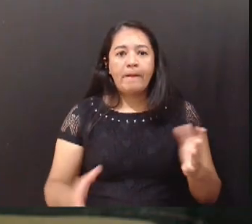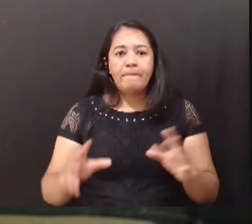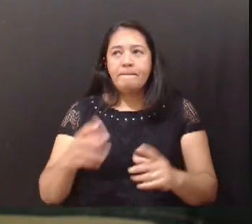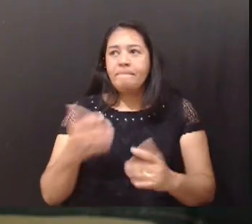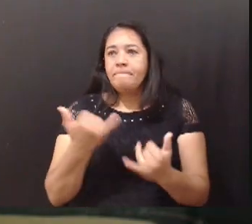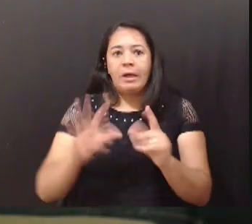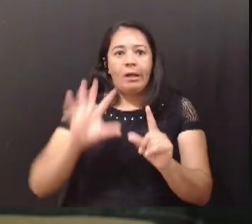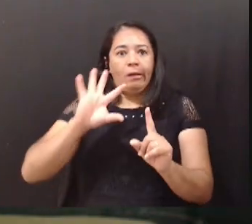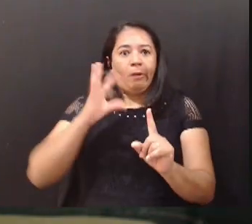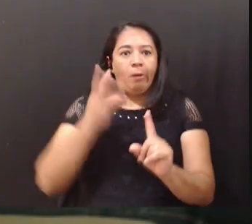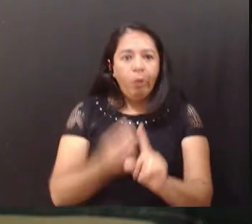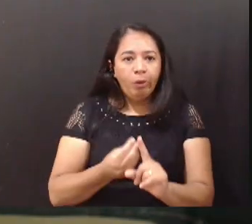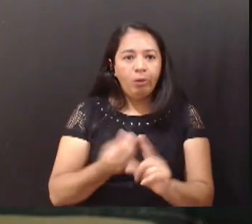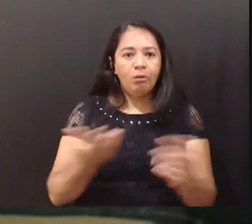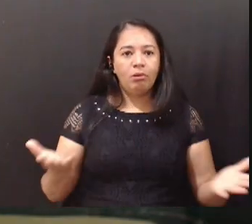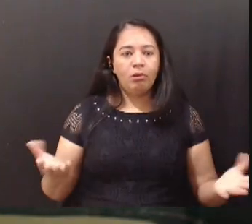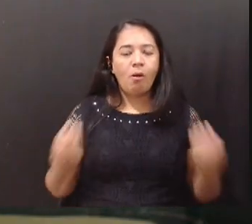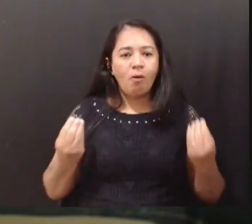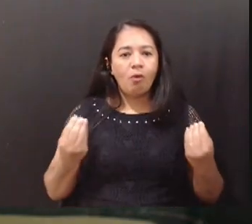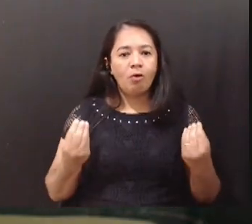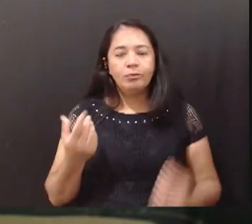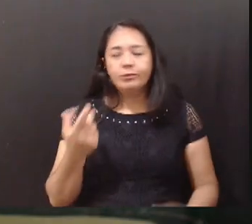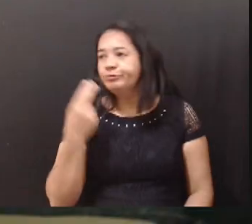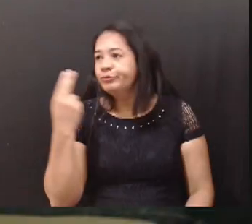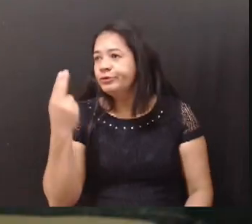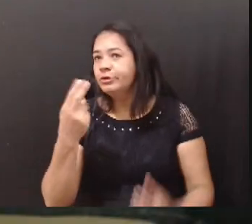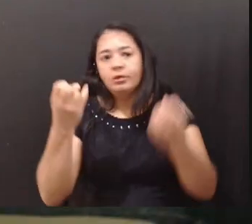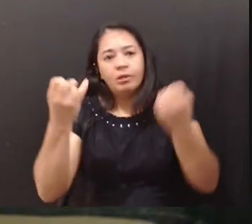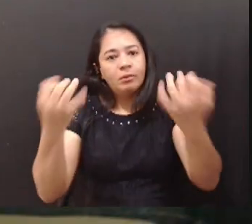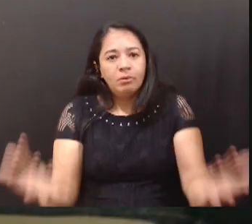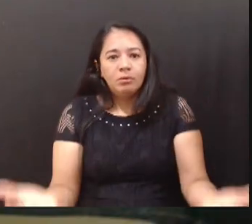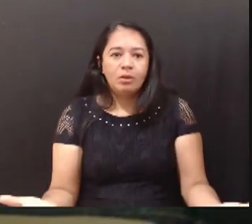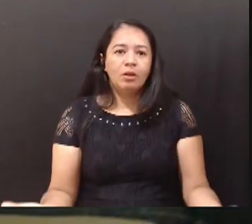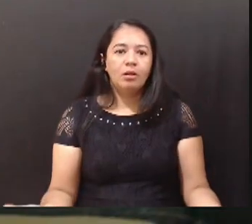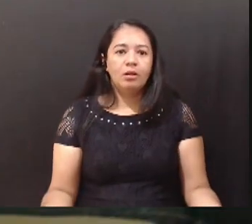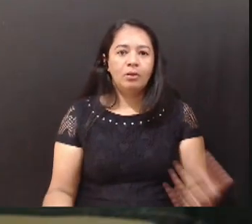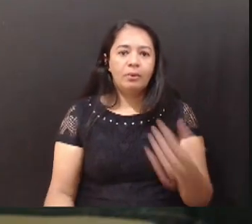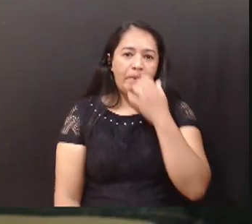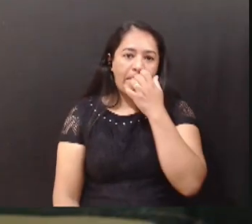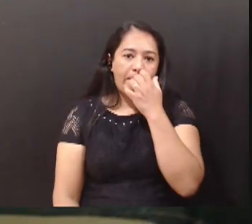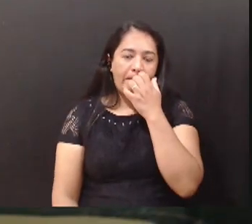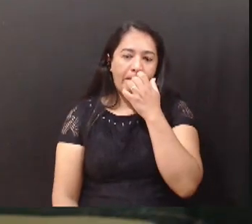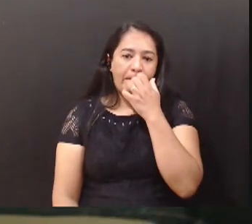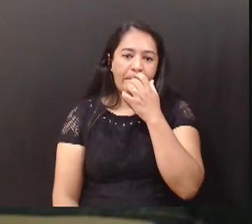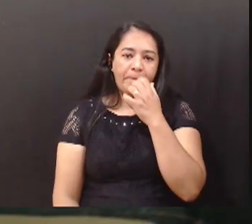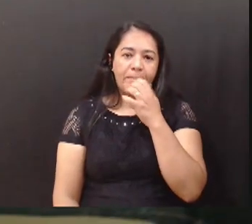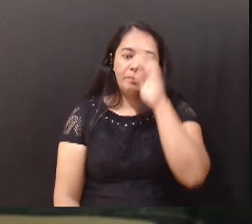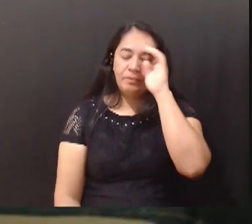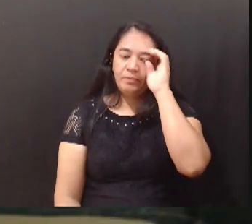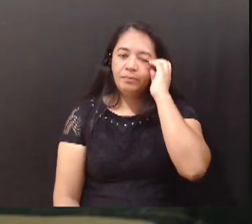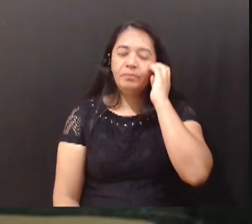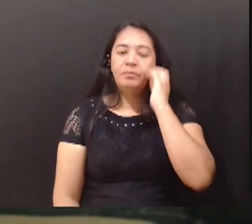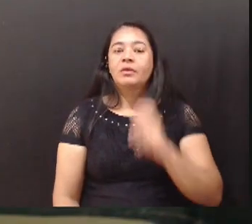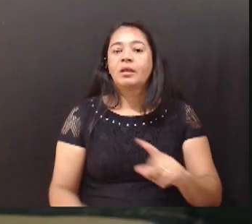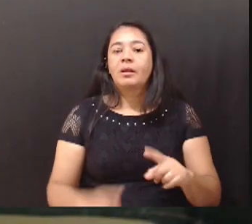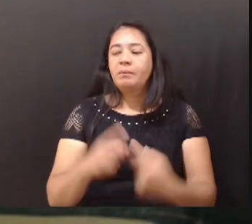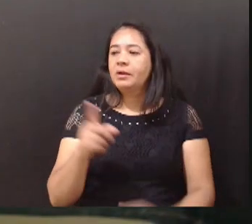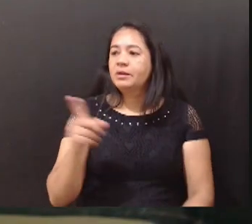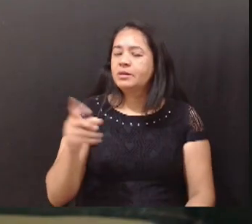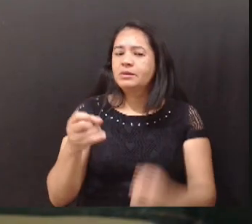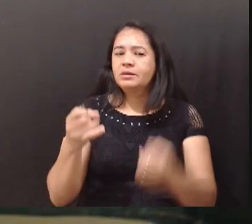outra coisa para dizer que não seja isso. E aí a Yara trazendo essas informações para a gente, faz a